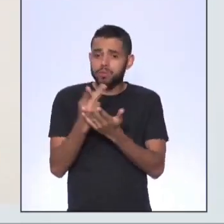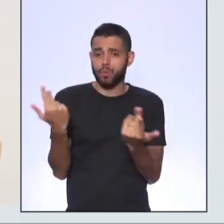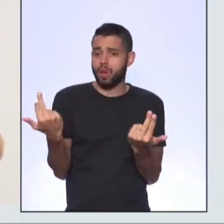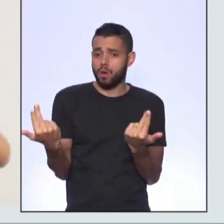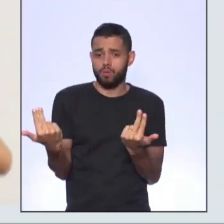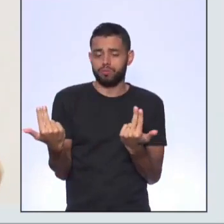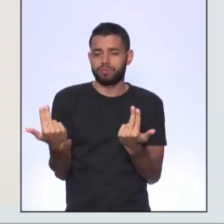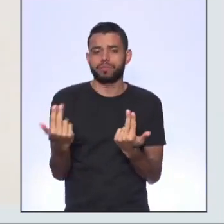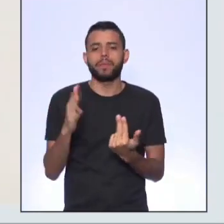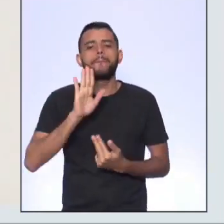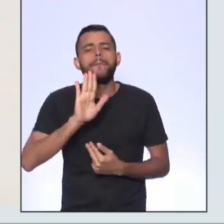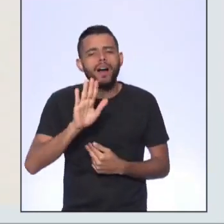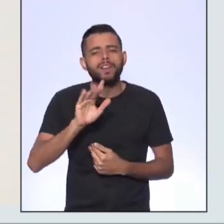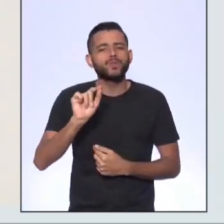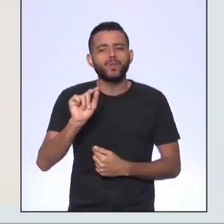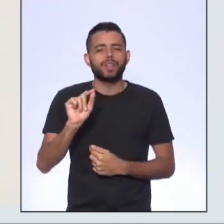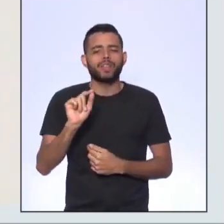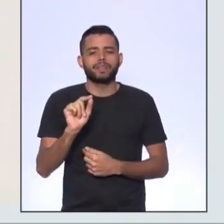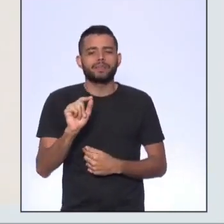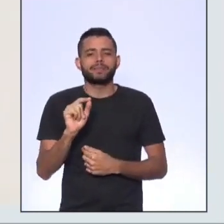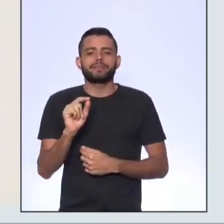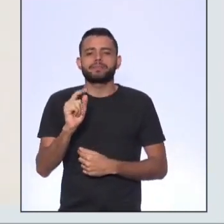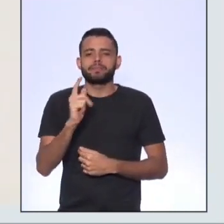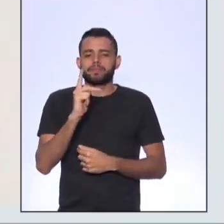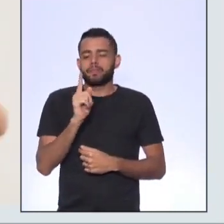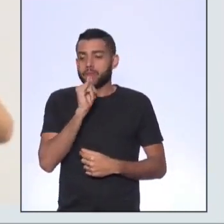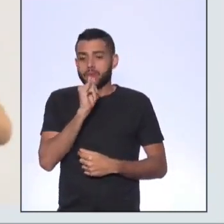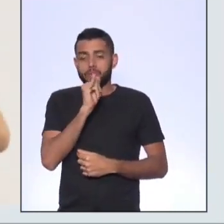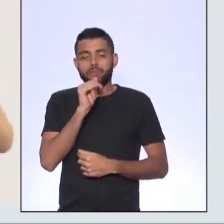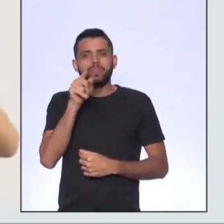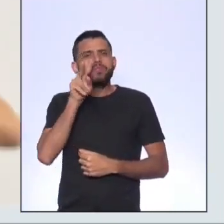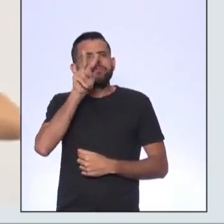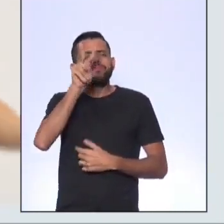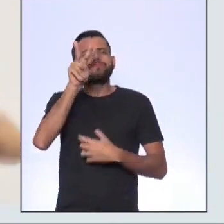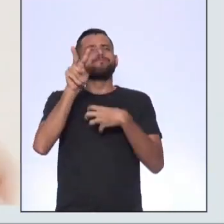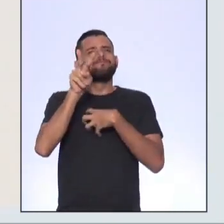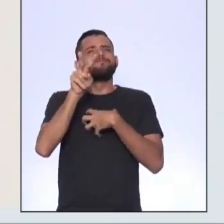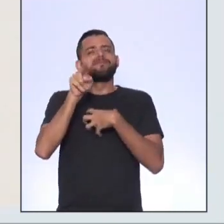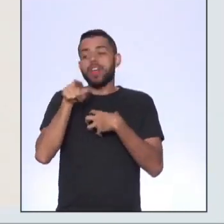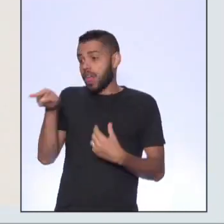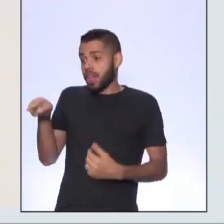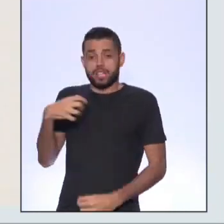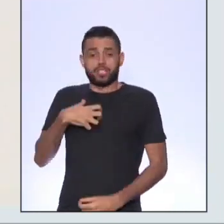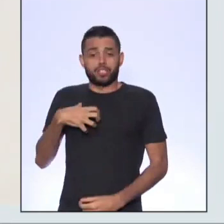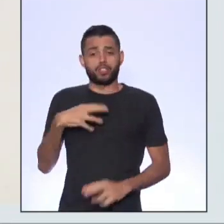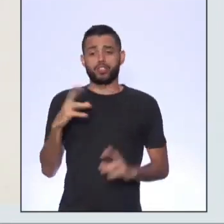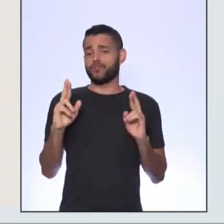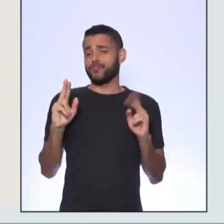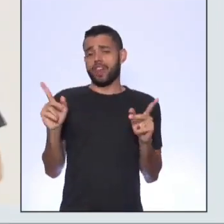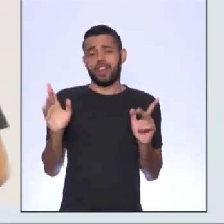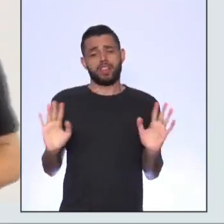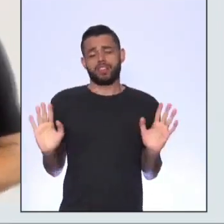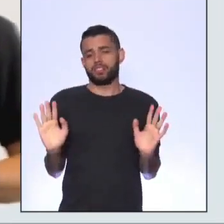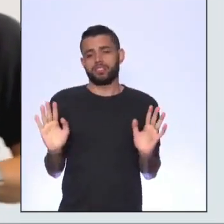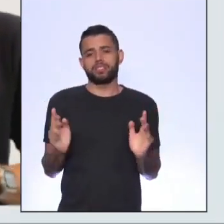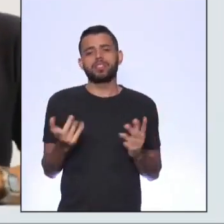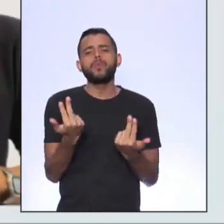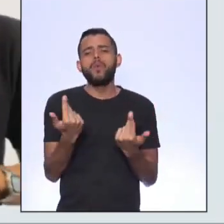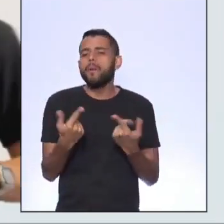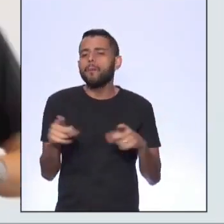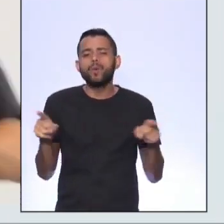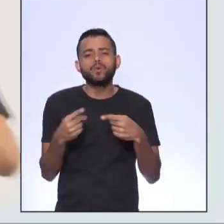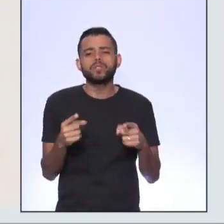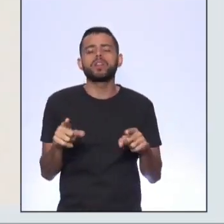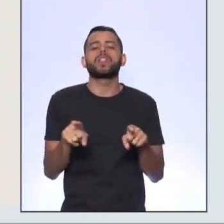Mas o sentido para o seu amigo e para você, ou para sua amiga e para você, foi diferente. Música acontece muito isso.